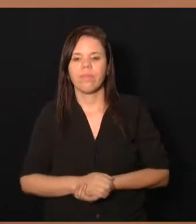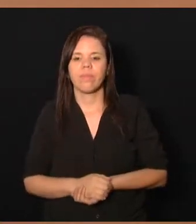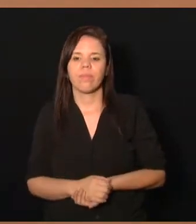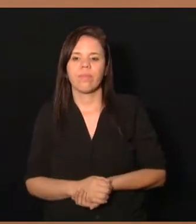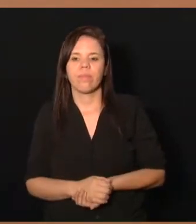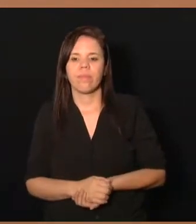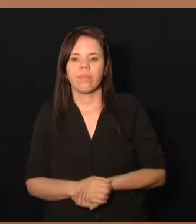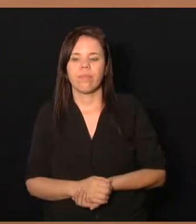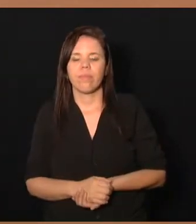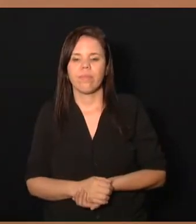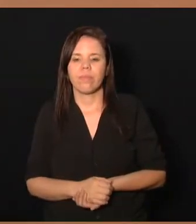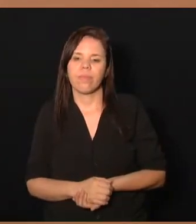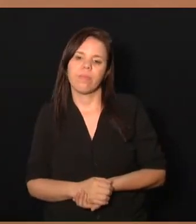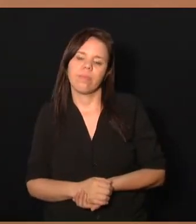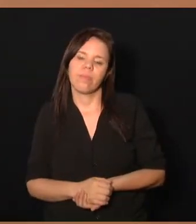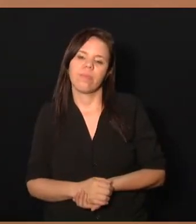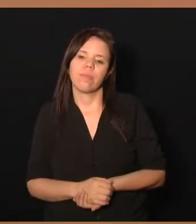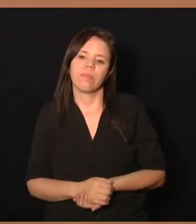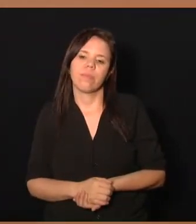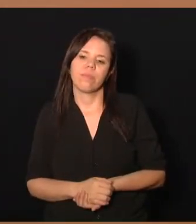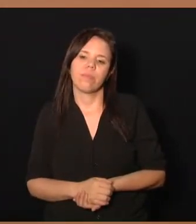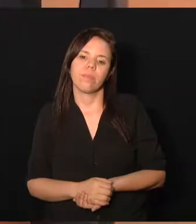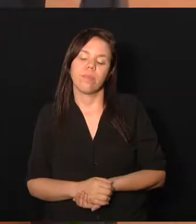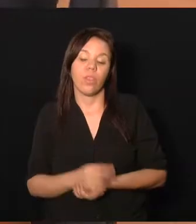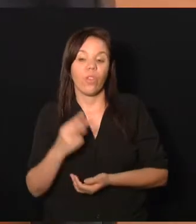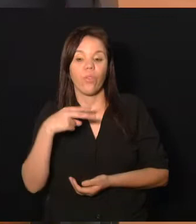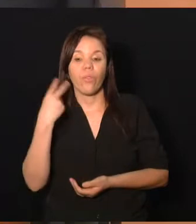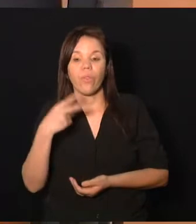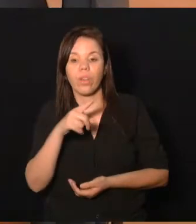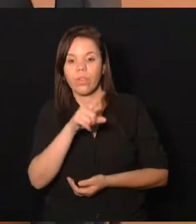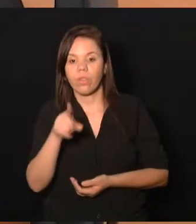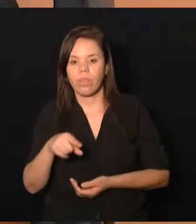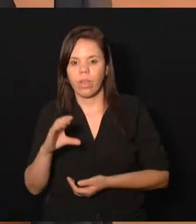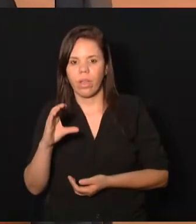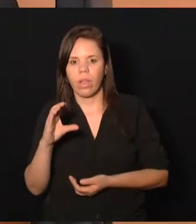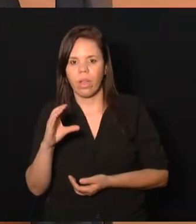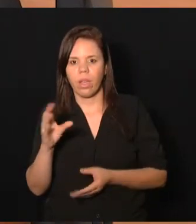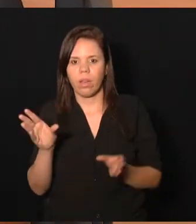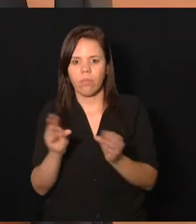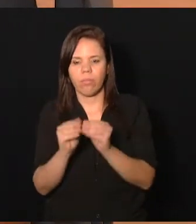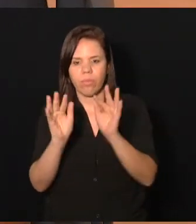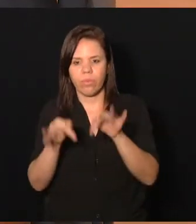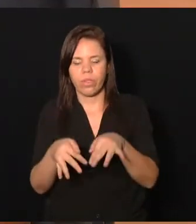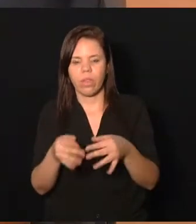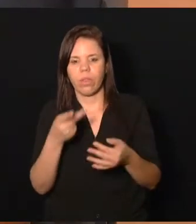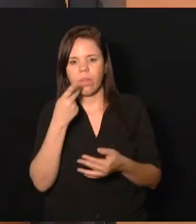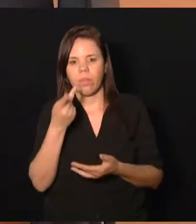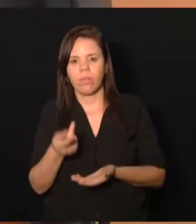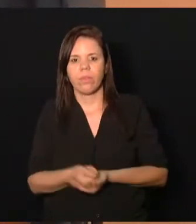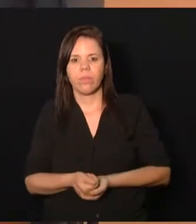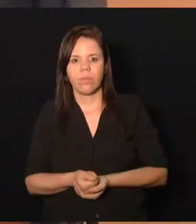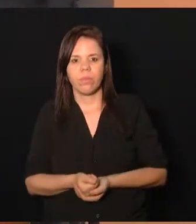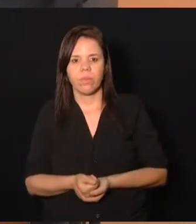Obrigado, vereador Jorge. Vereador Zé Carlos, considerações finais.